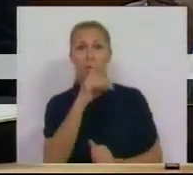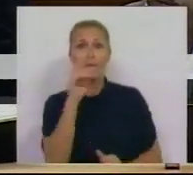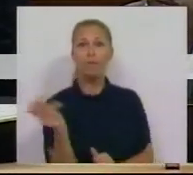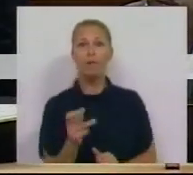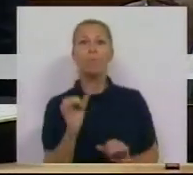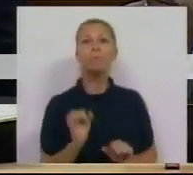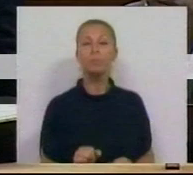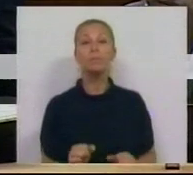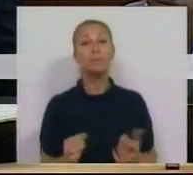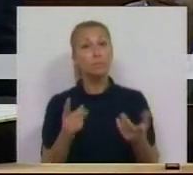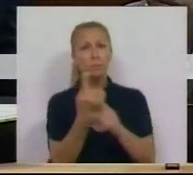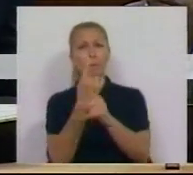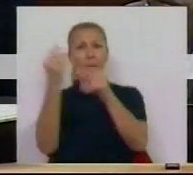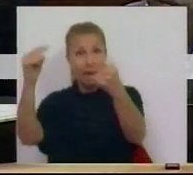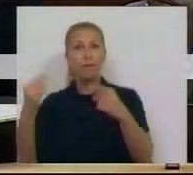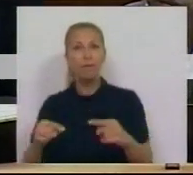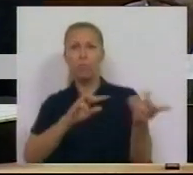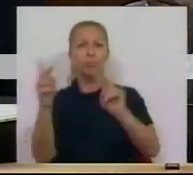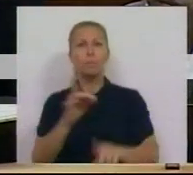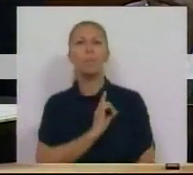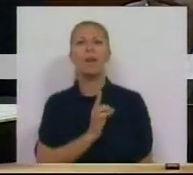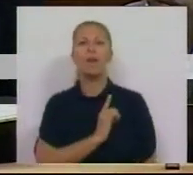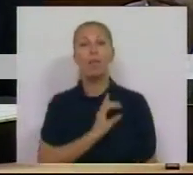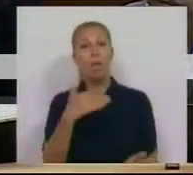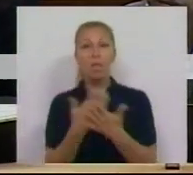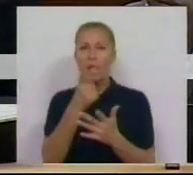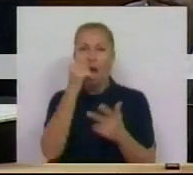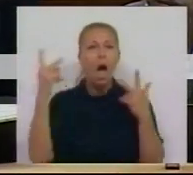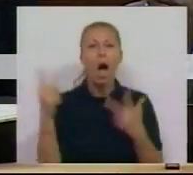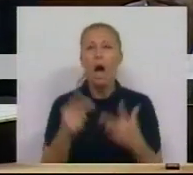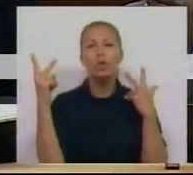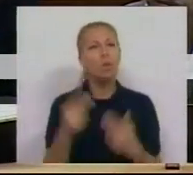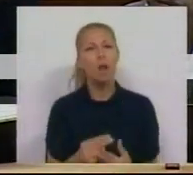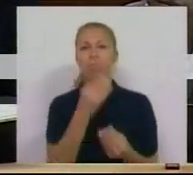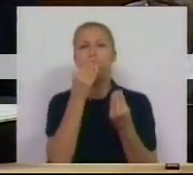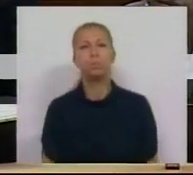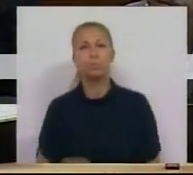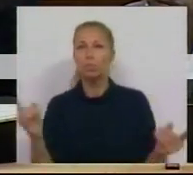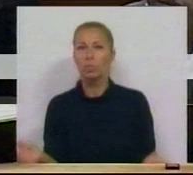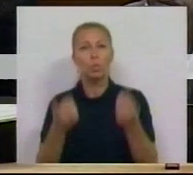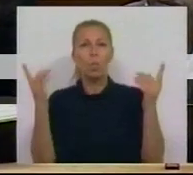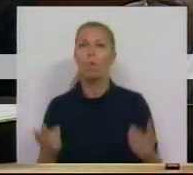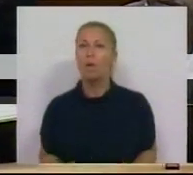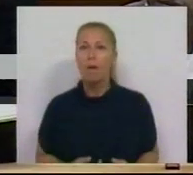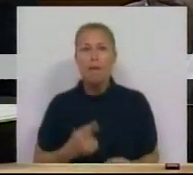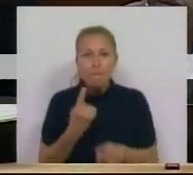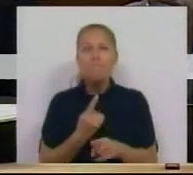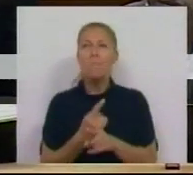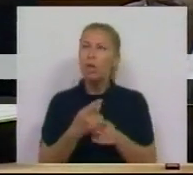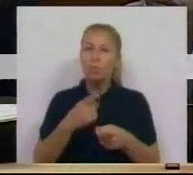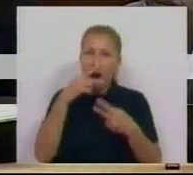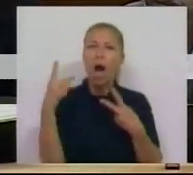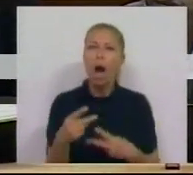ainda existia, impuseram uma austeridade imoral, uma austeridade irracional e uma austeridade até